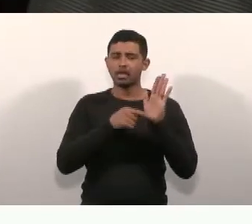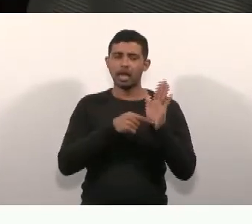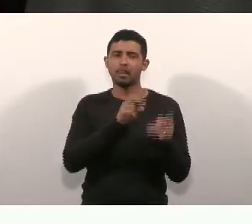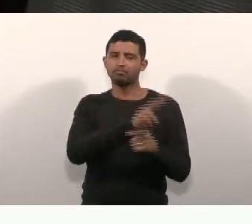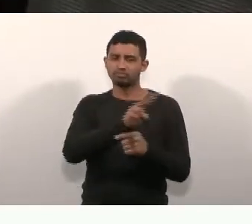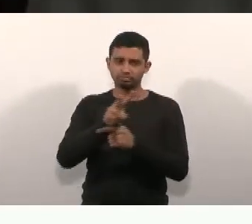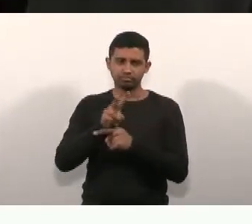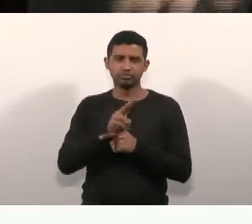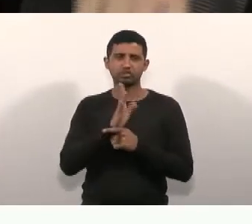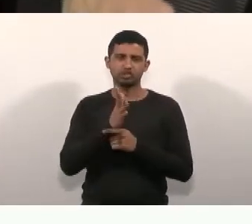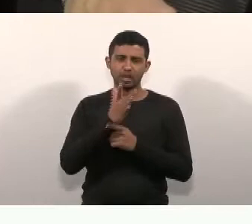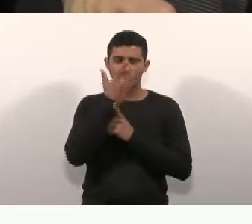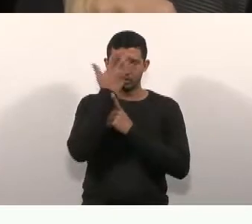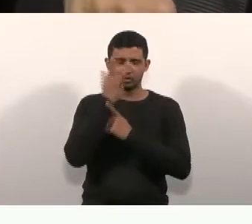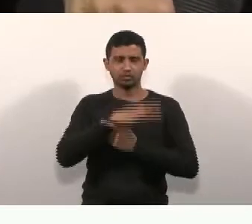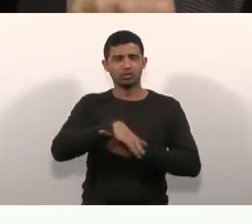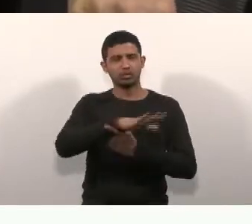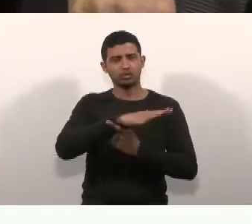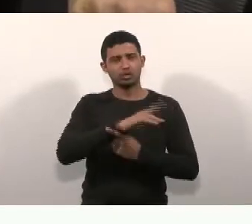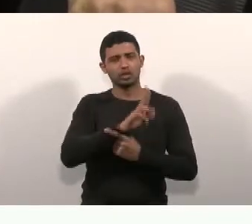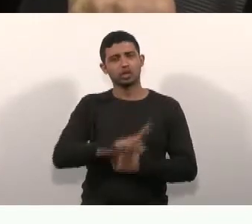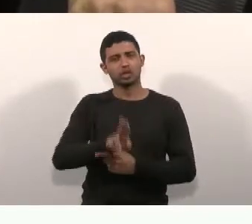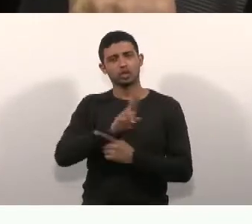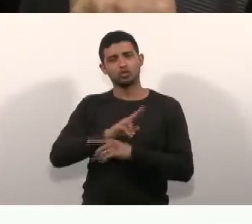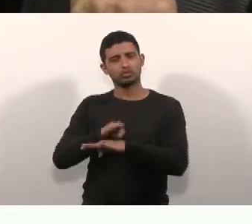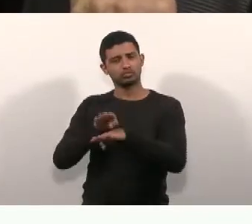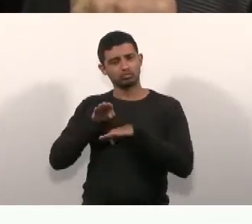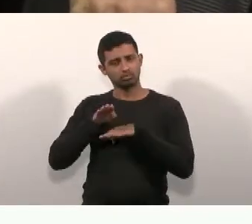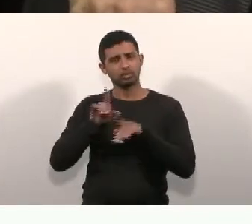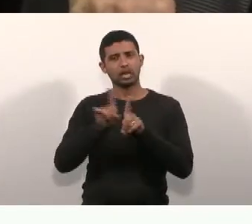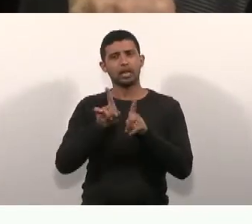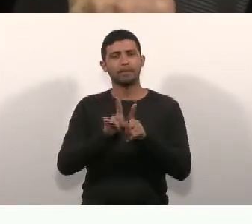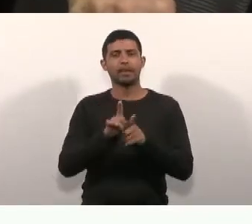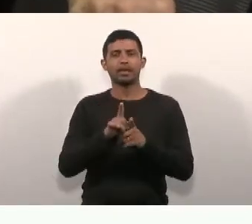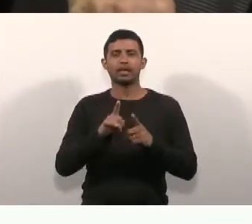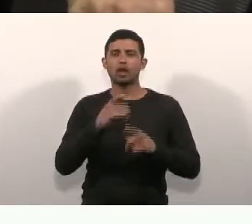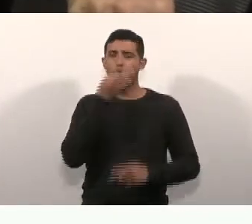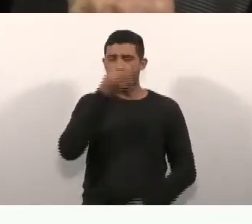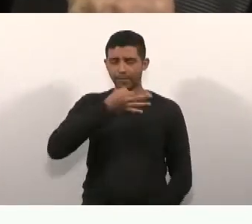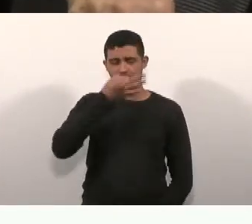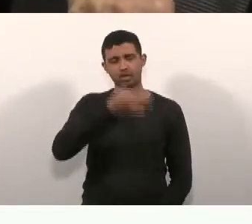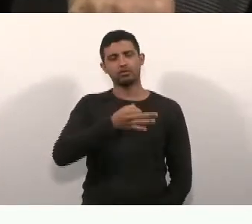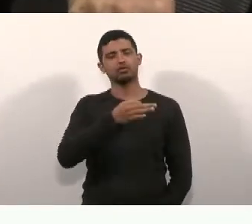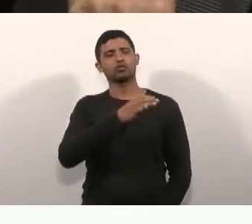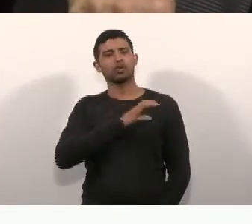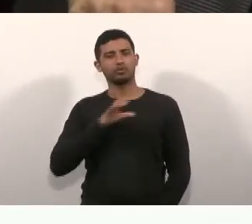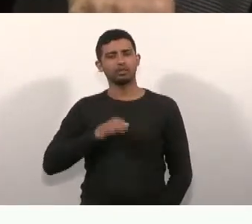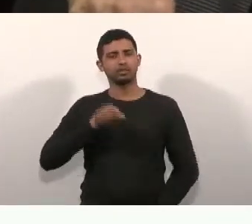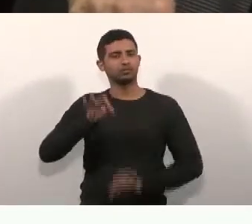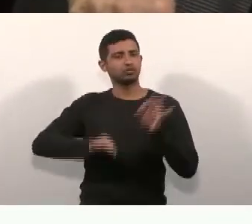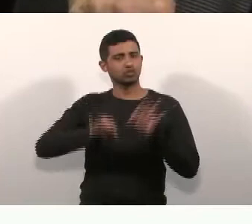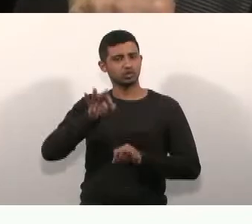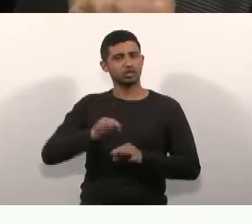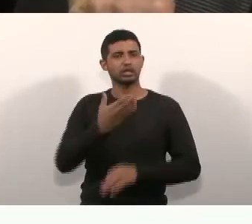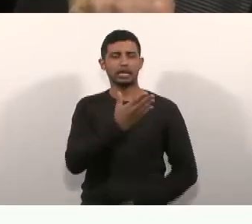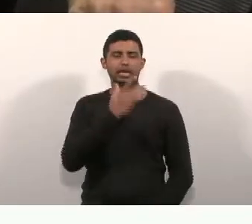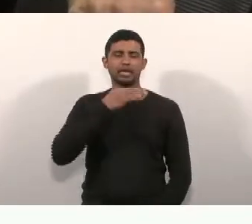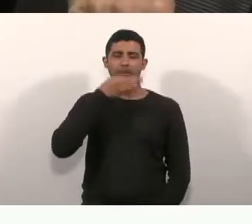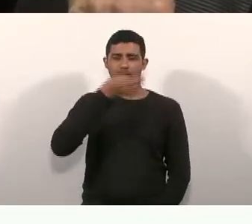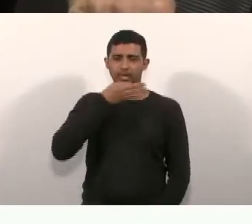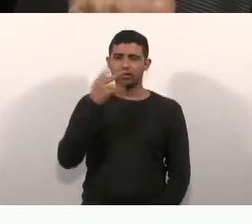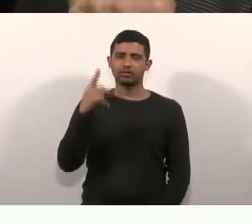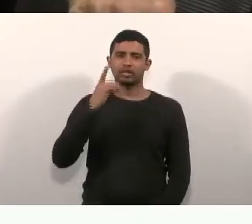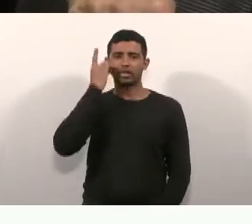e judiciário ao consumidor, bem como o parecer da Comissão de Constituição e Justiça, que também foi contrário, meu parecer do deputado Chicão Bunhões